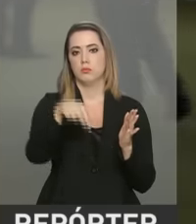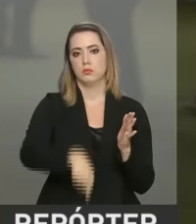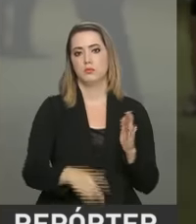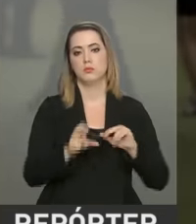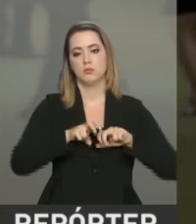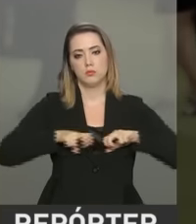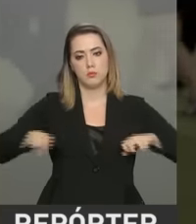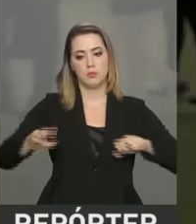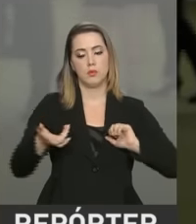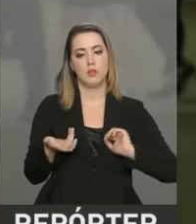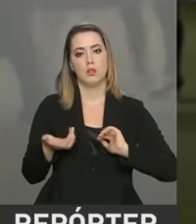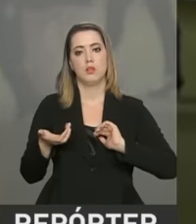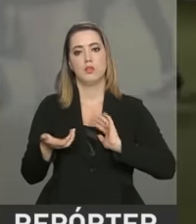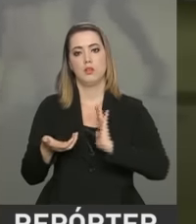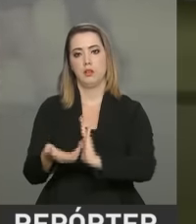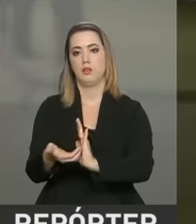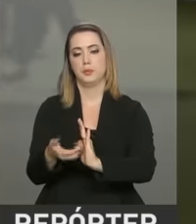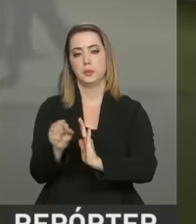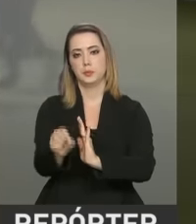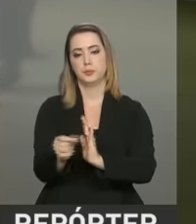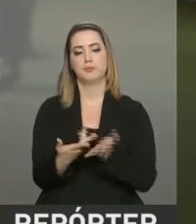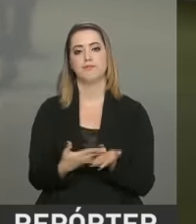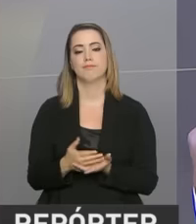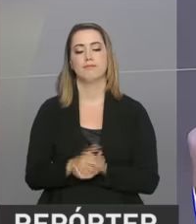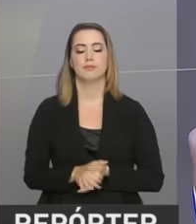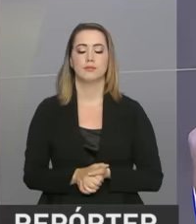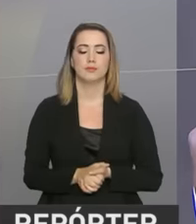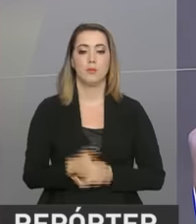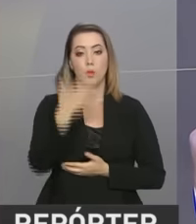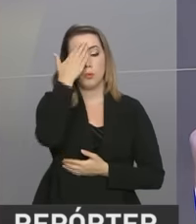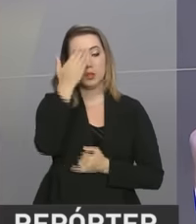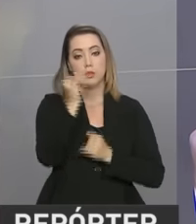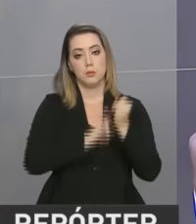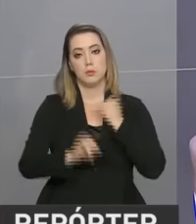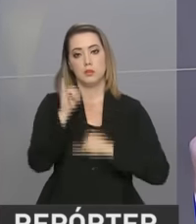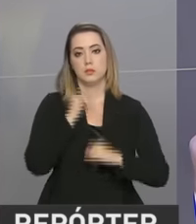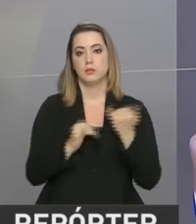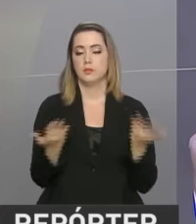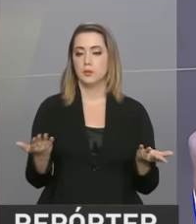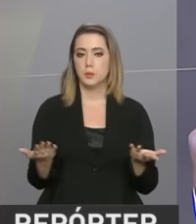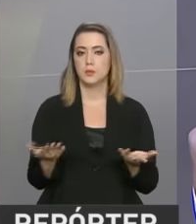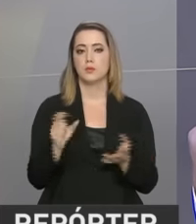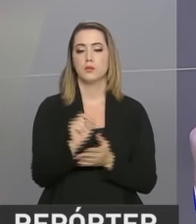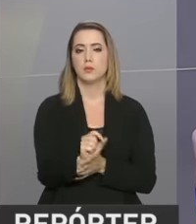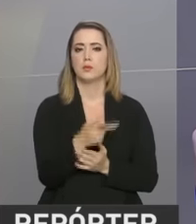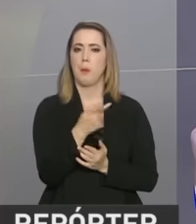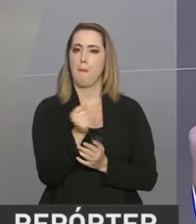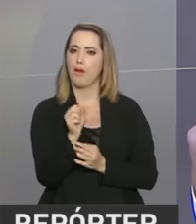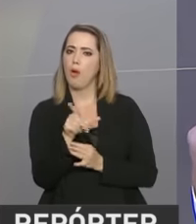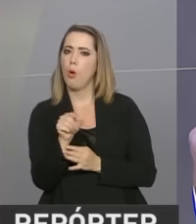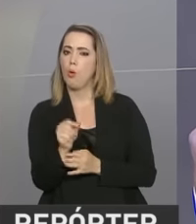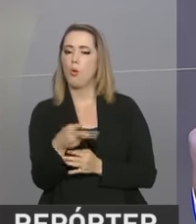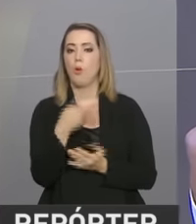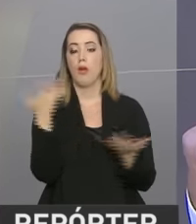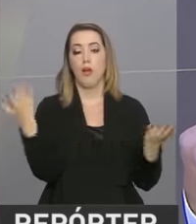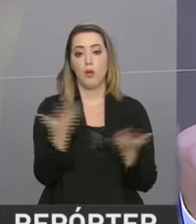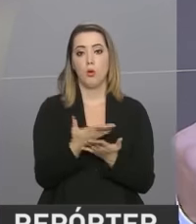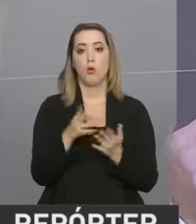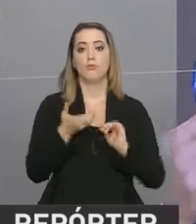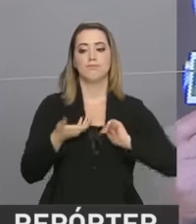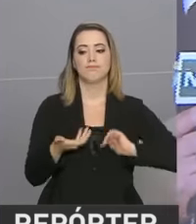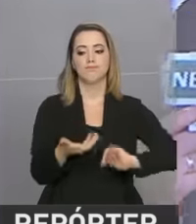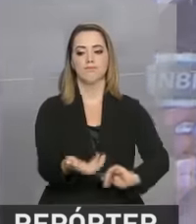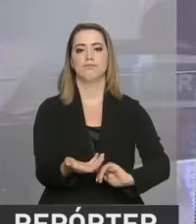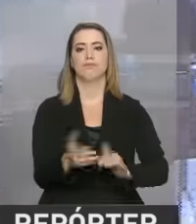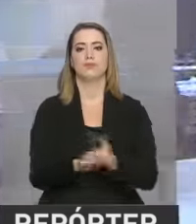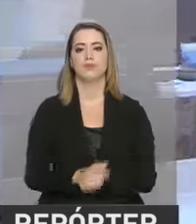no plenário da Câmara dos Deputados. Zé Luiz. Obrigado pelas informações, Paulo Lassalvia. Paulo Lassalvia falando ao vivo do Congresso